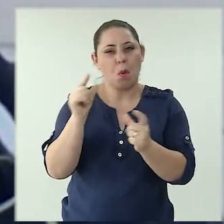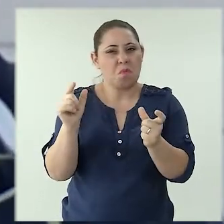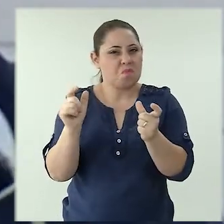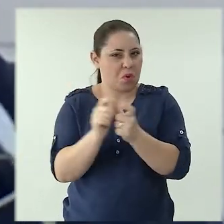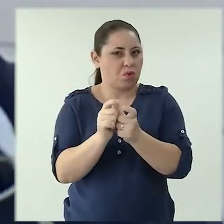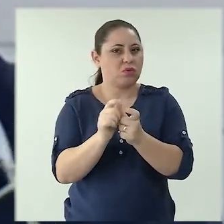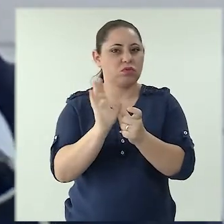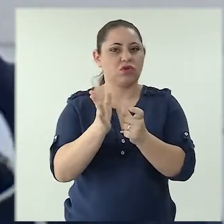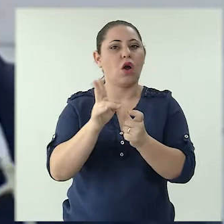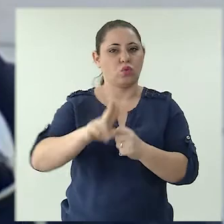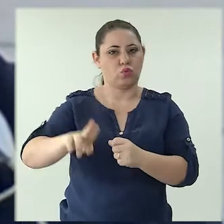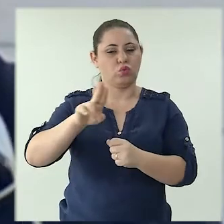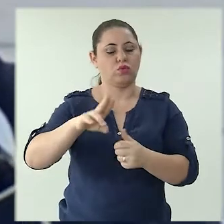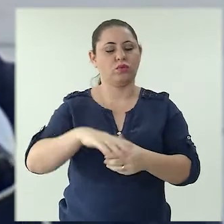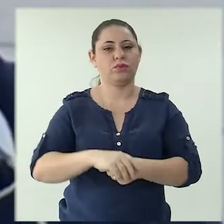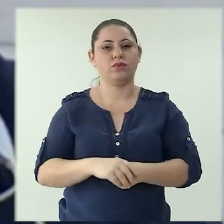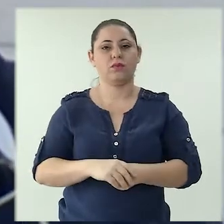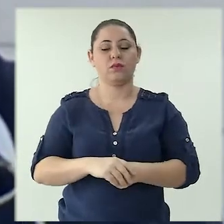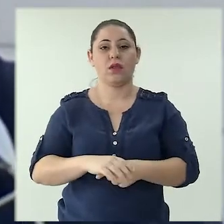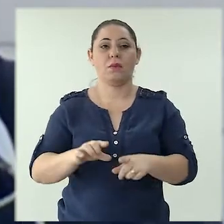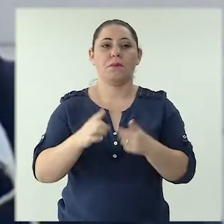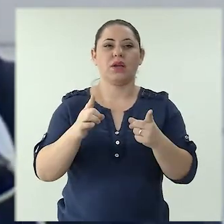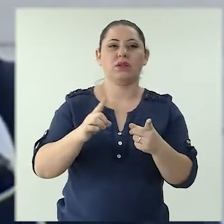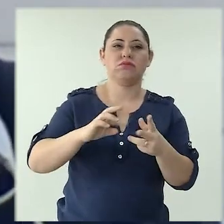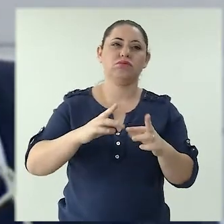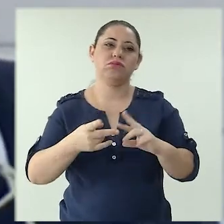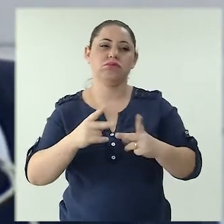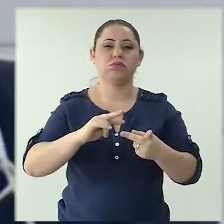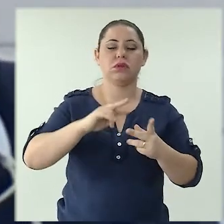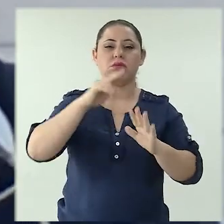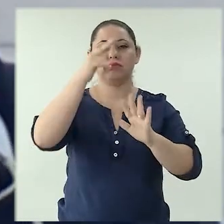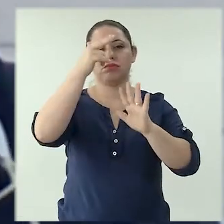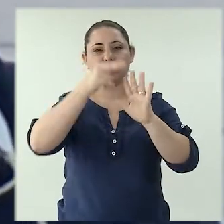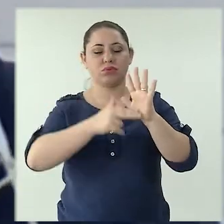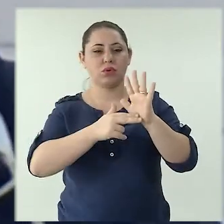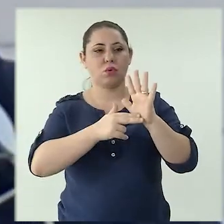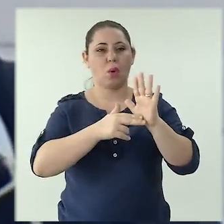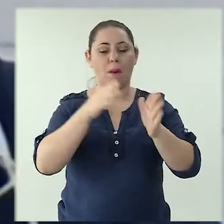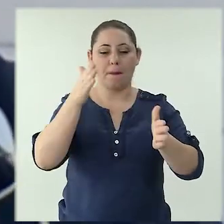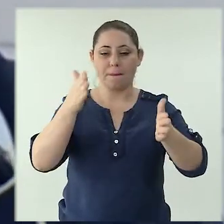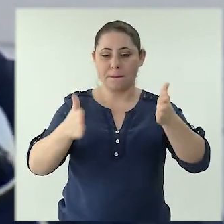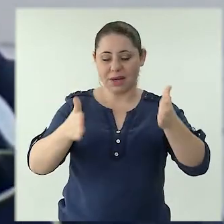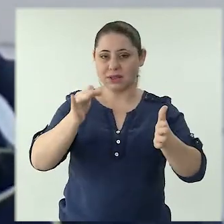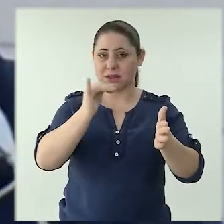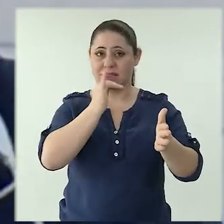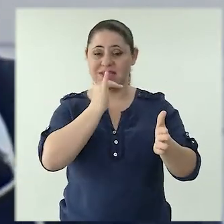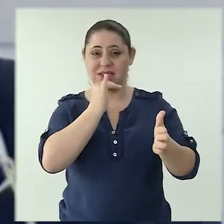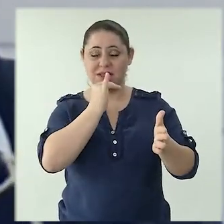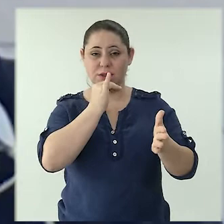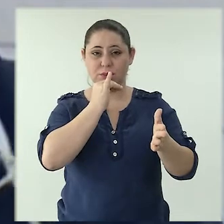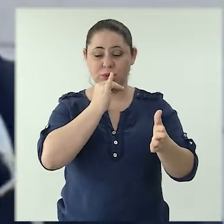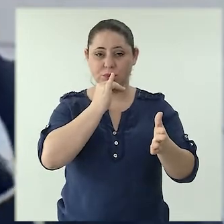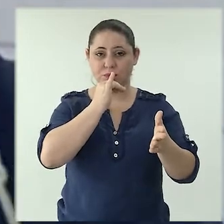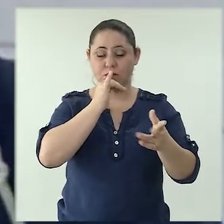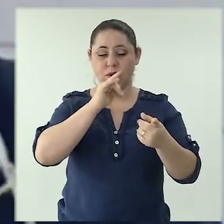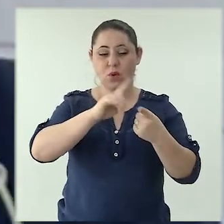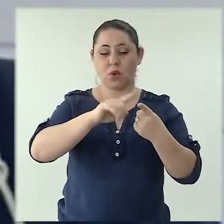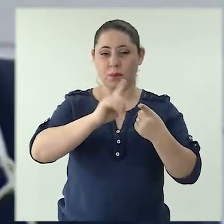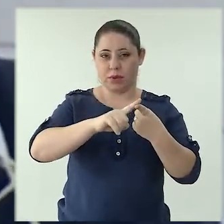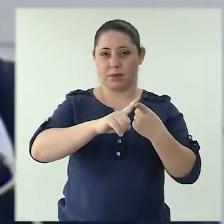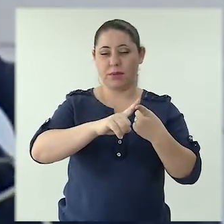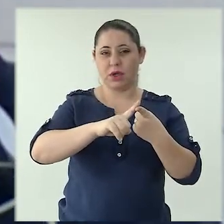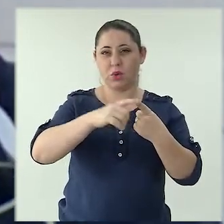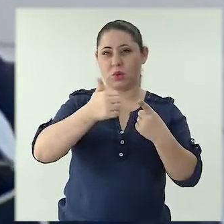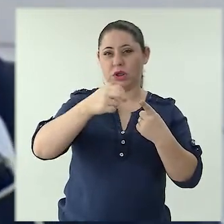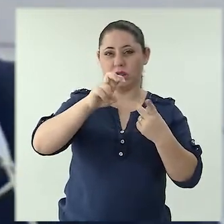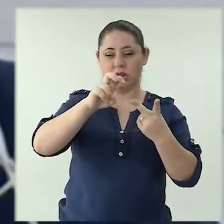E esses são exemplos de uso capião. Vão variar aí os requisitos e o prazo. Um exemplo, uso capião extraordinário